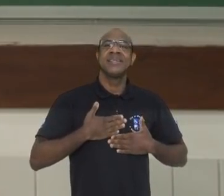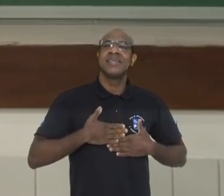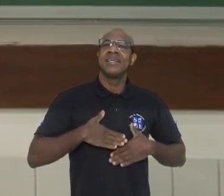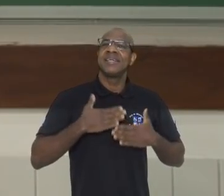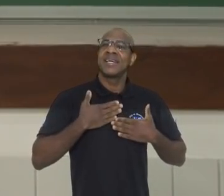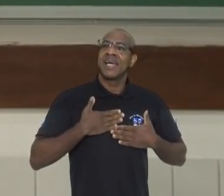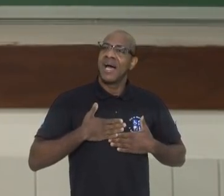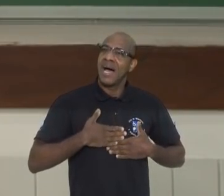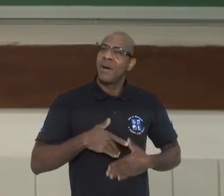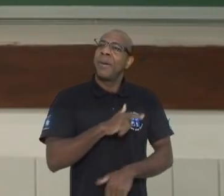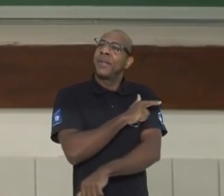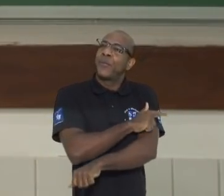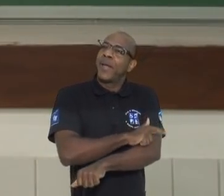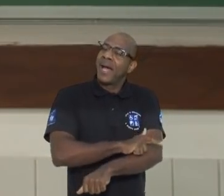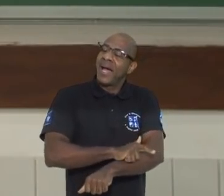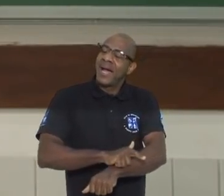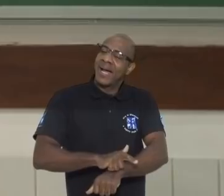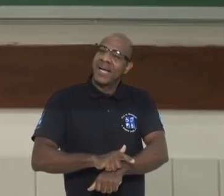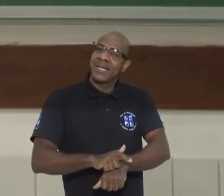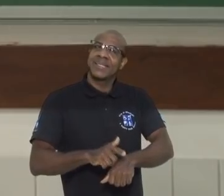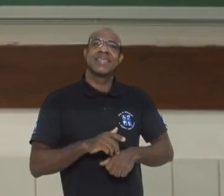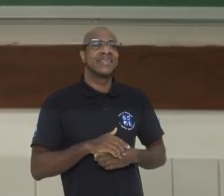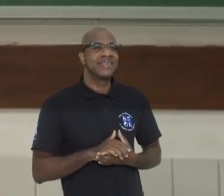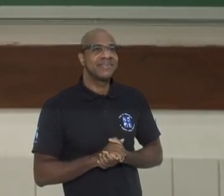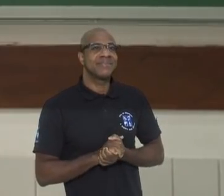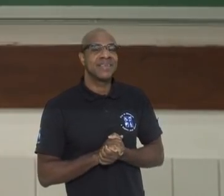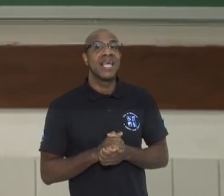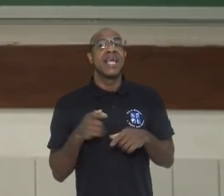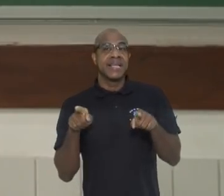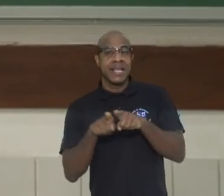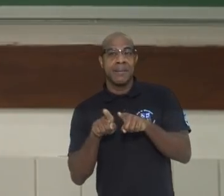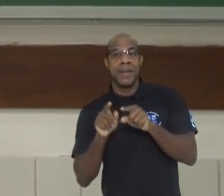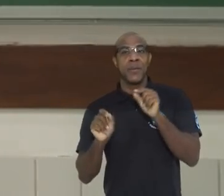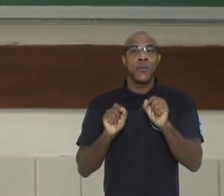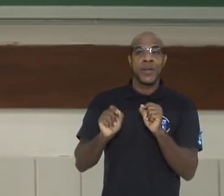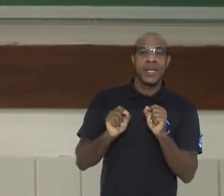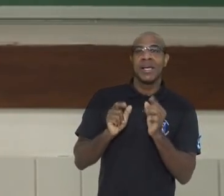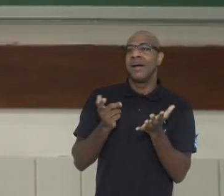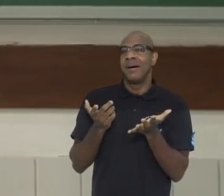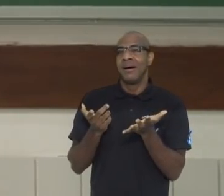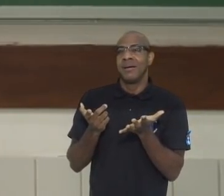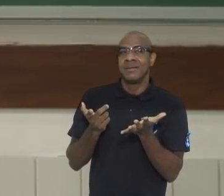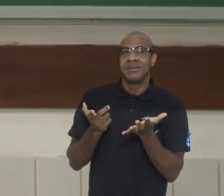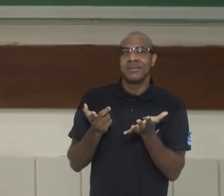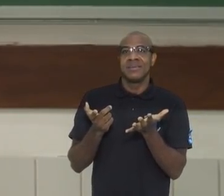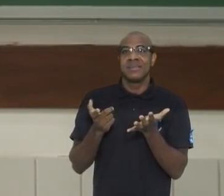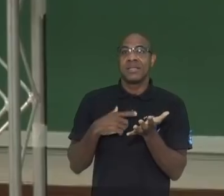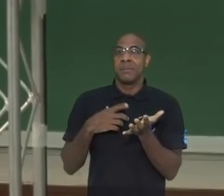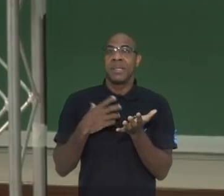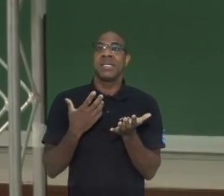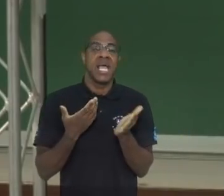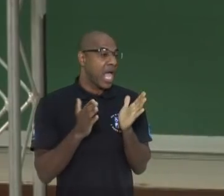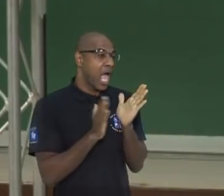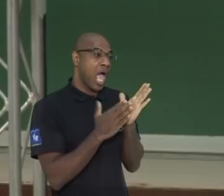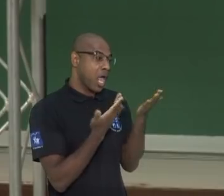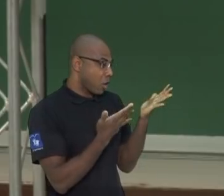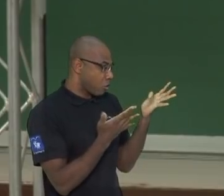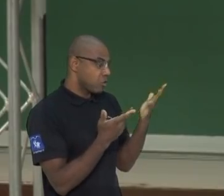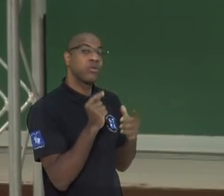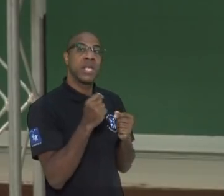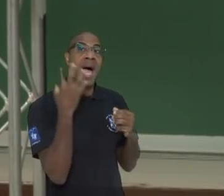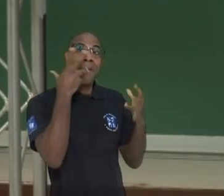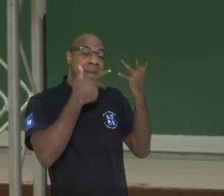forma educada, né? E além disso, ele também ali elogia a beleza